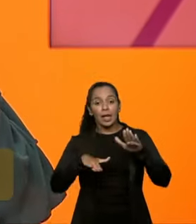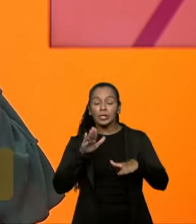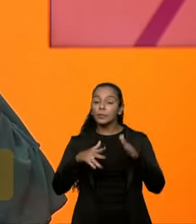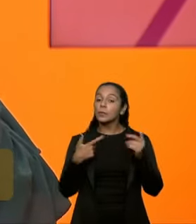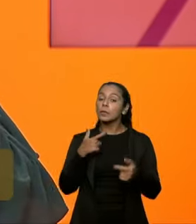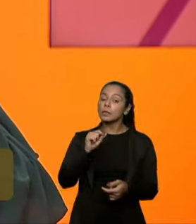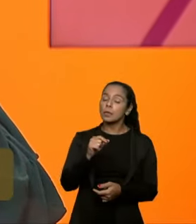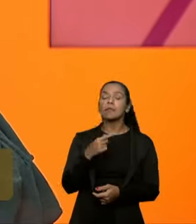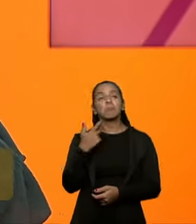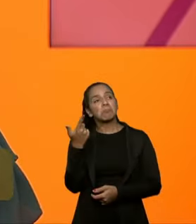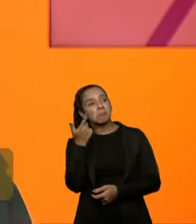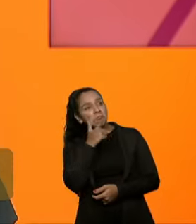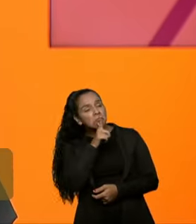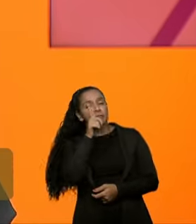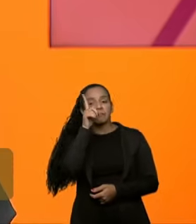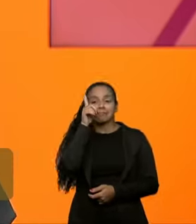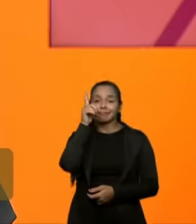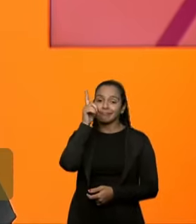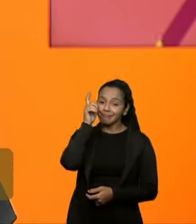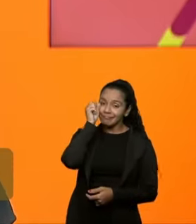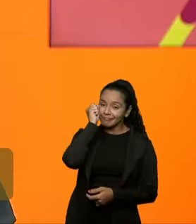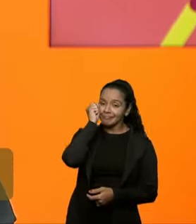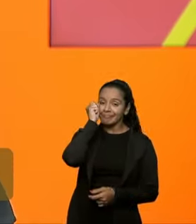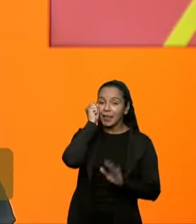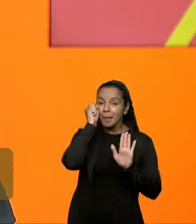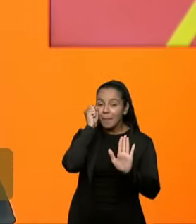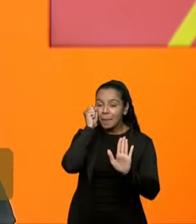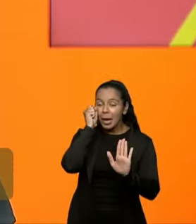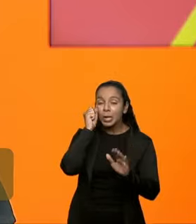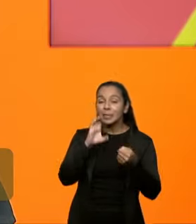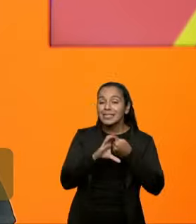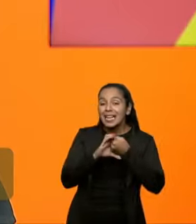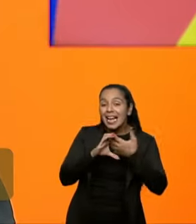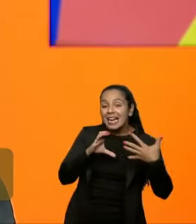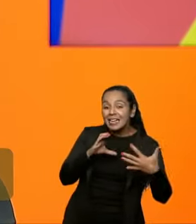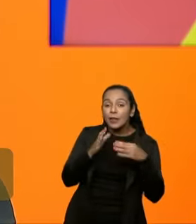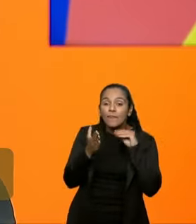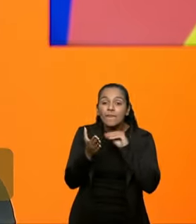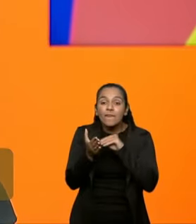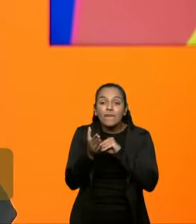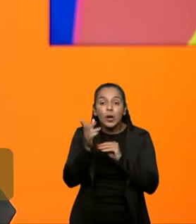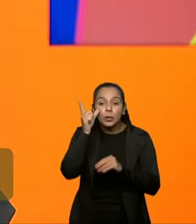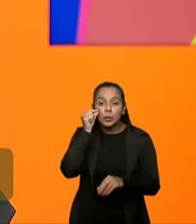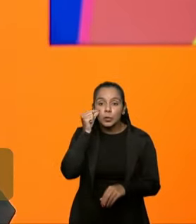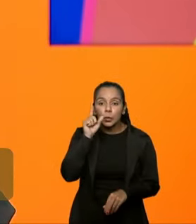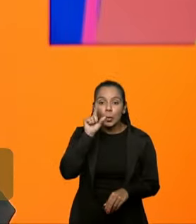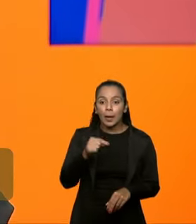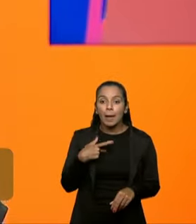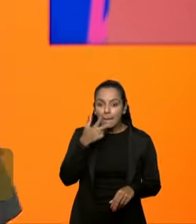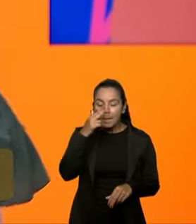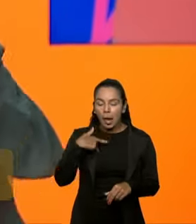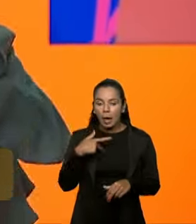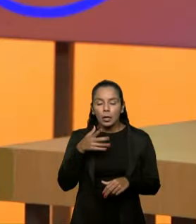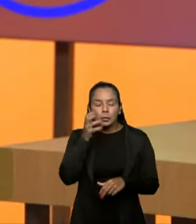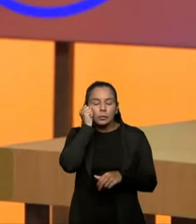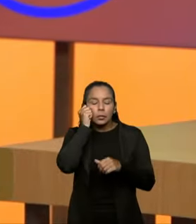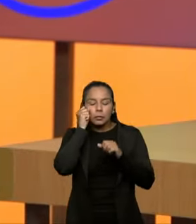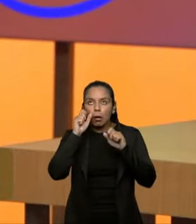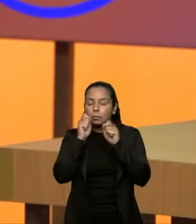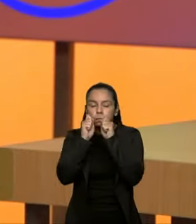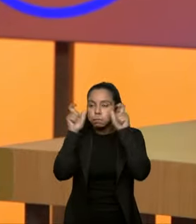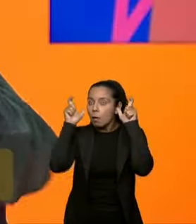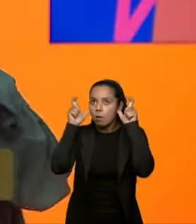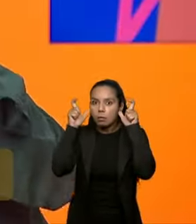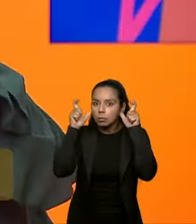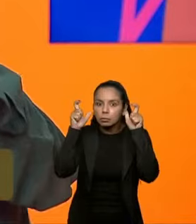você até dorme, mas a característica maior da insônia é o estado de hiperalerta. É quase um sono de vigília, você,